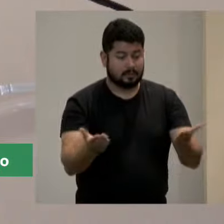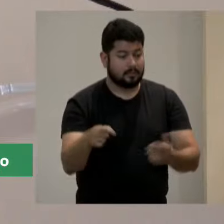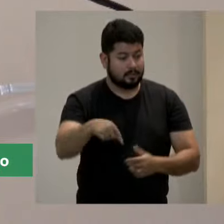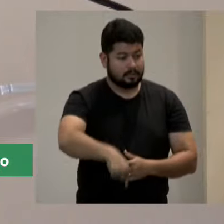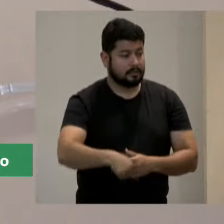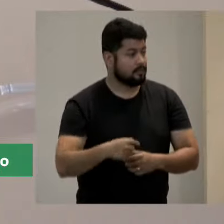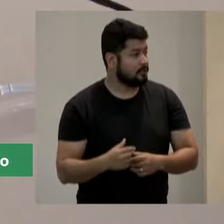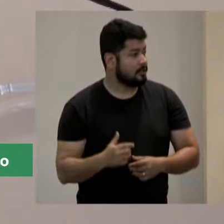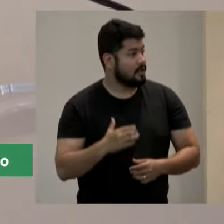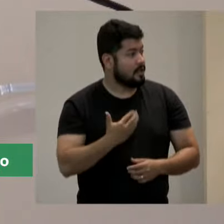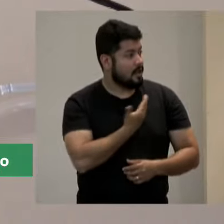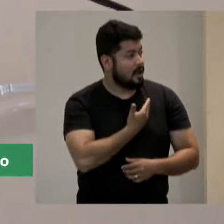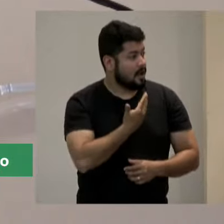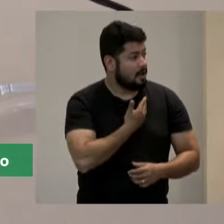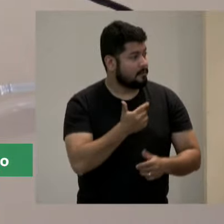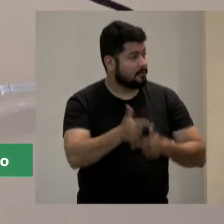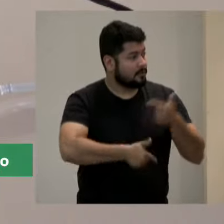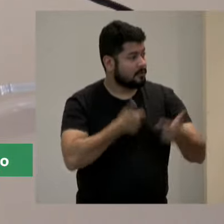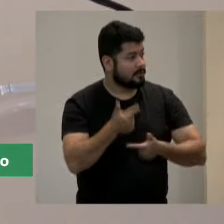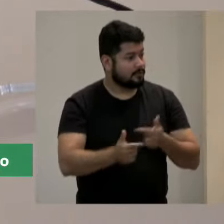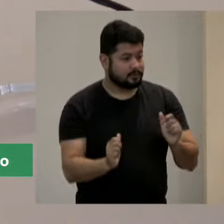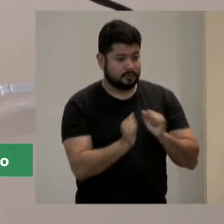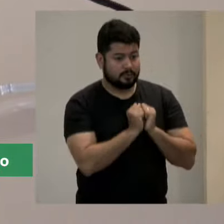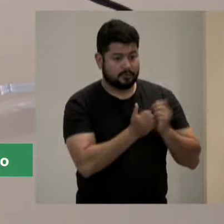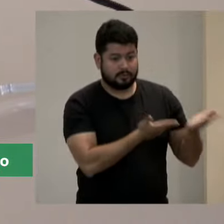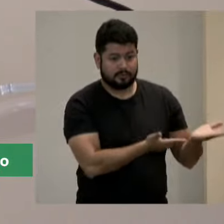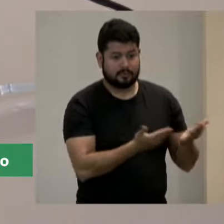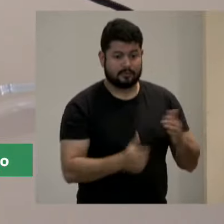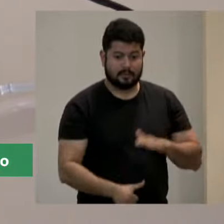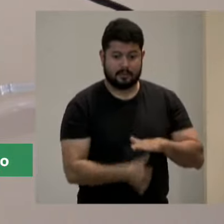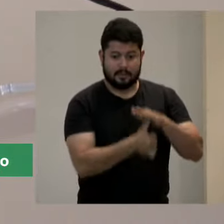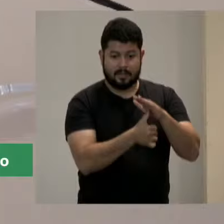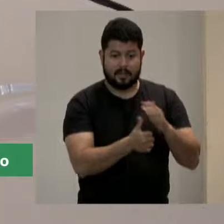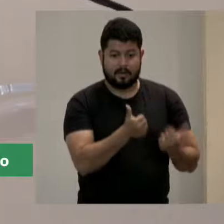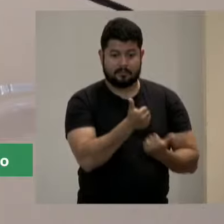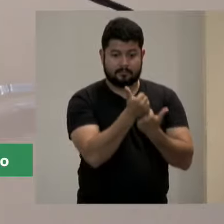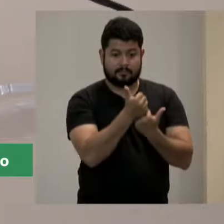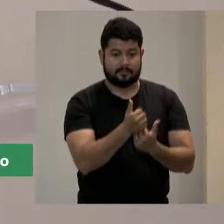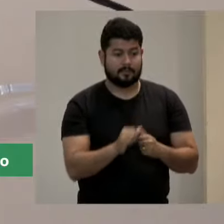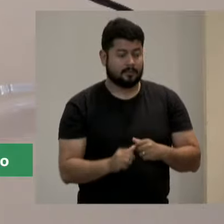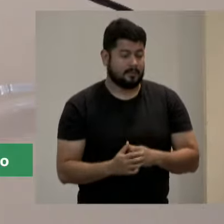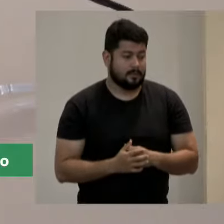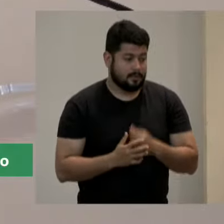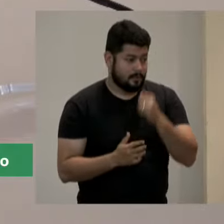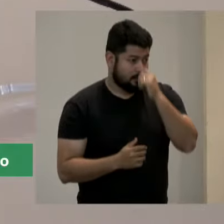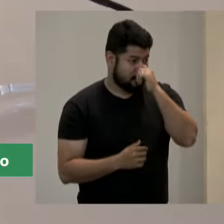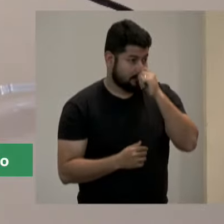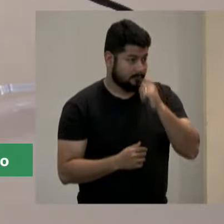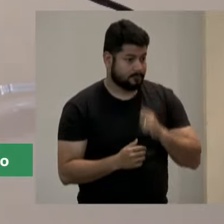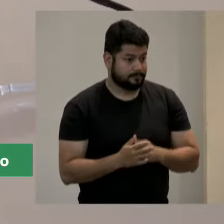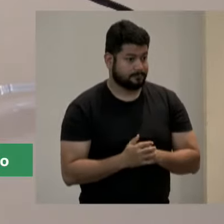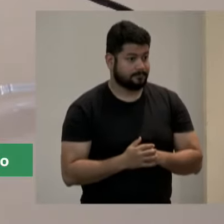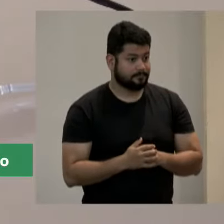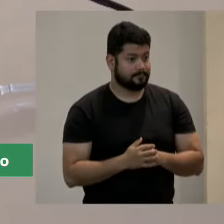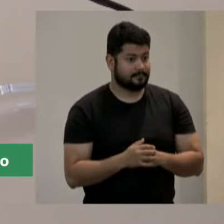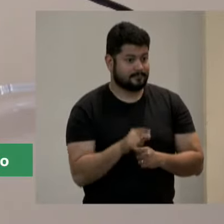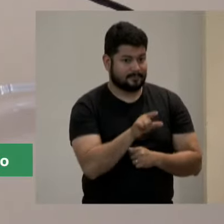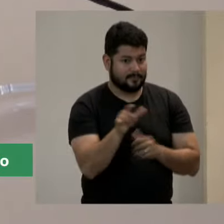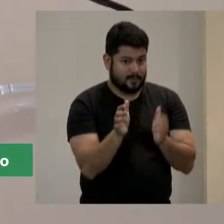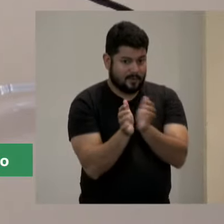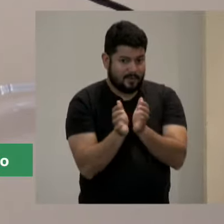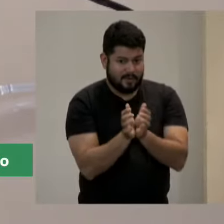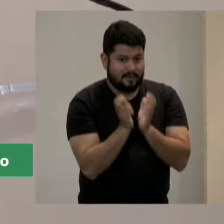aos meus colegas de trabalho que estão aqui, né, nossa pró-reitora, parte da equipe que está ali, que ficou morrendo de vergonha de